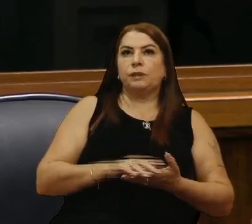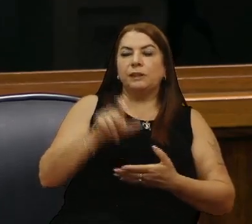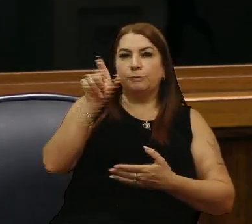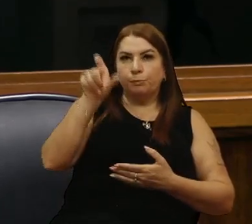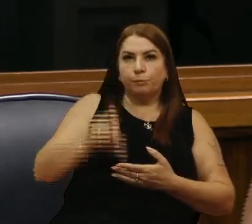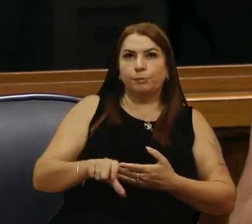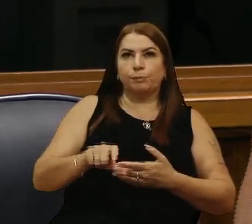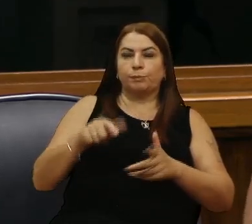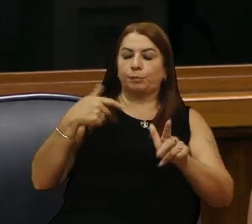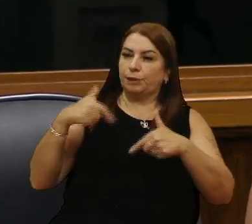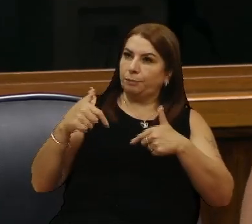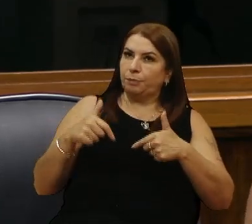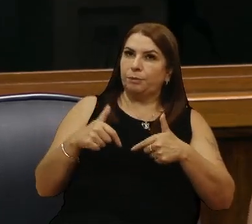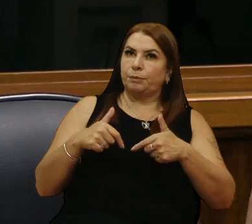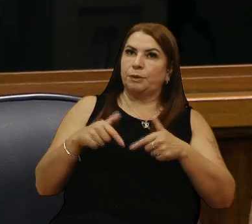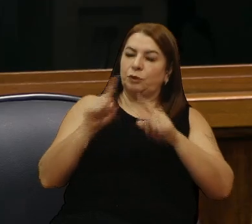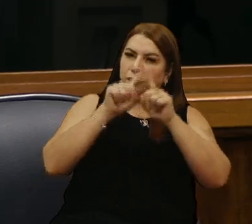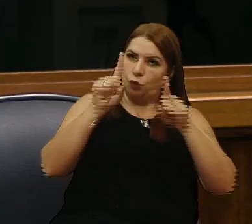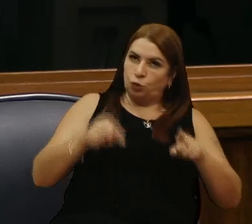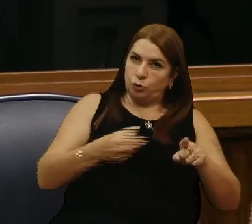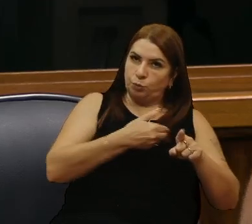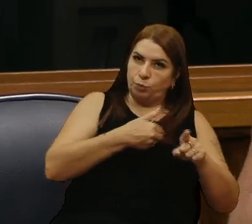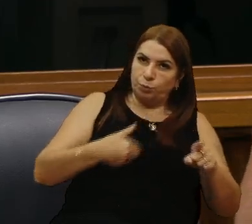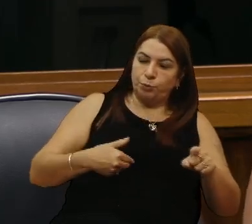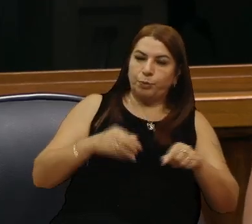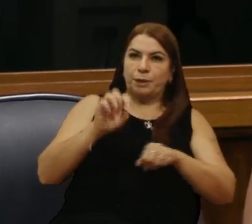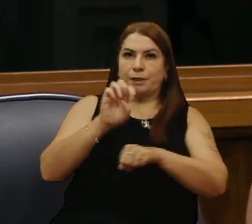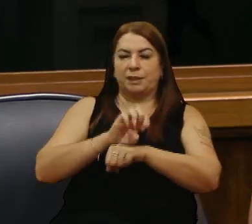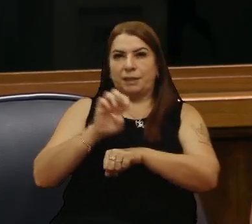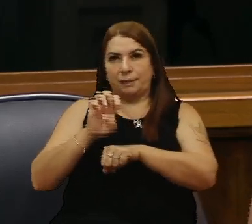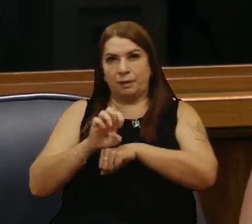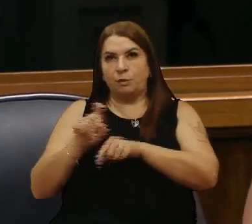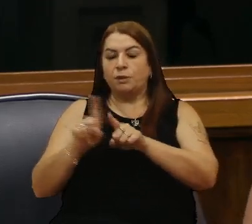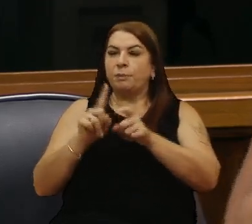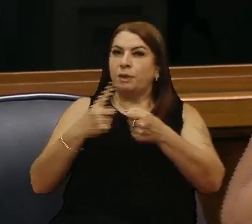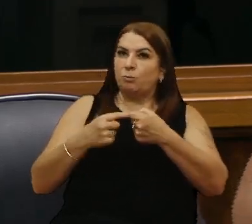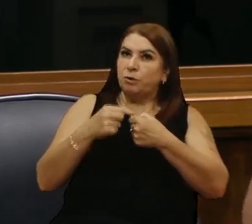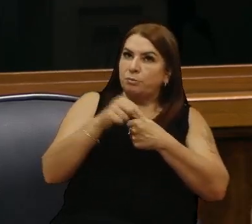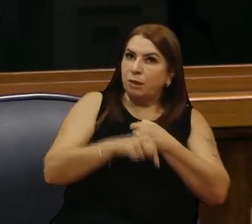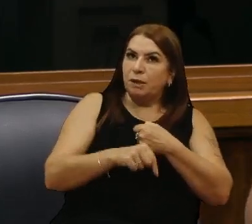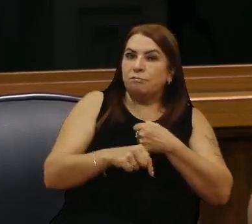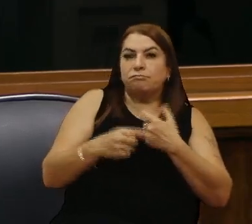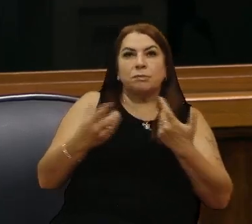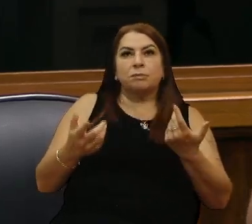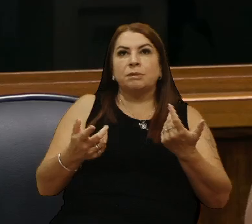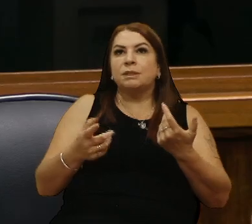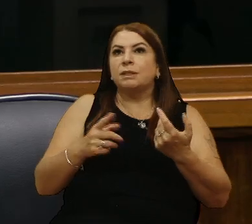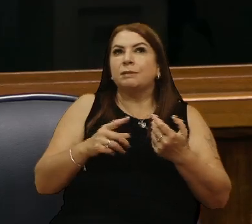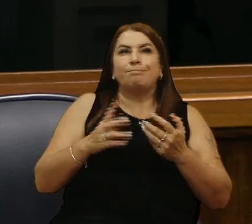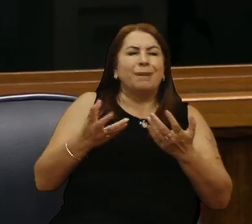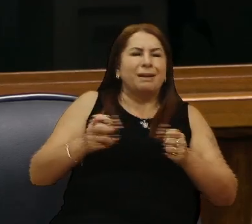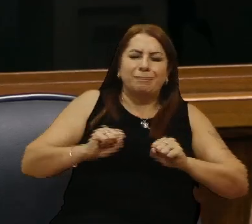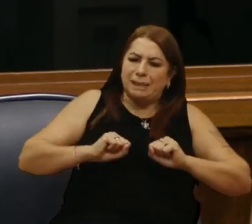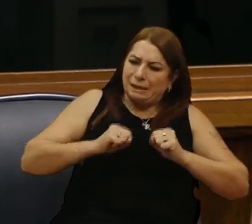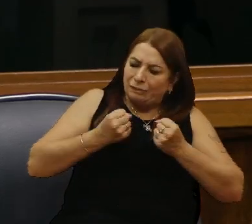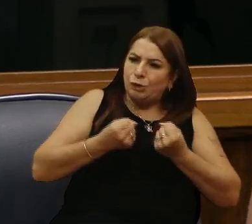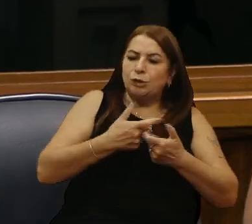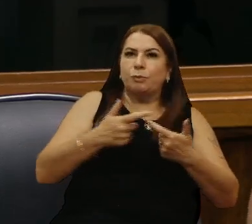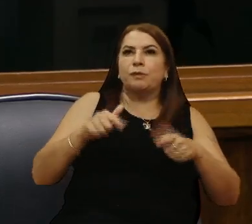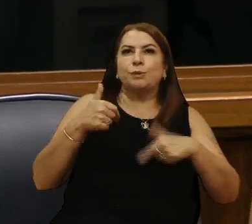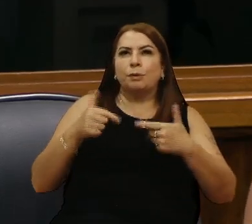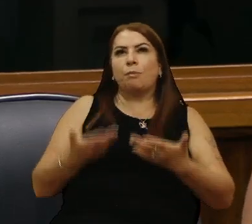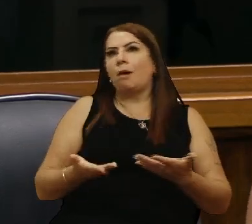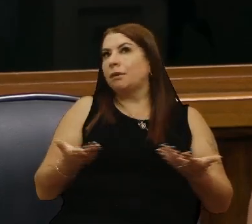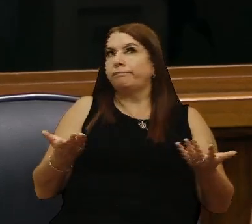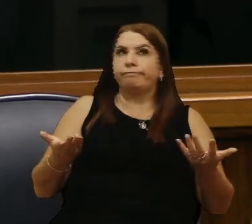pessoas que estão trabalhando, servidores públicos, seja estaduais ou mesmo municipais, se quebram para fazer um trabalho